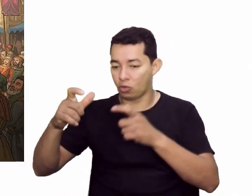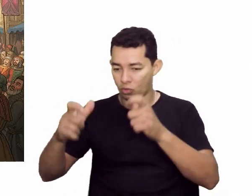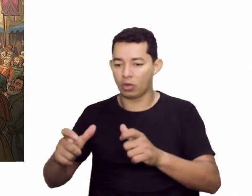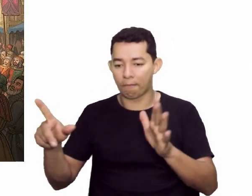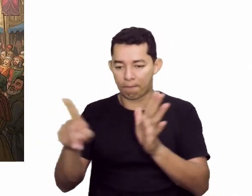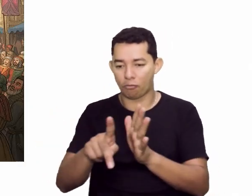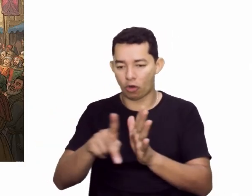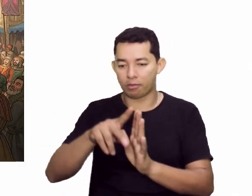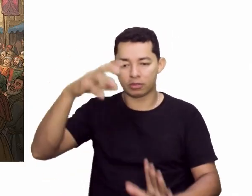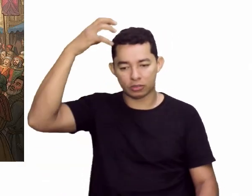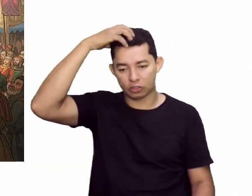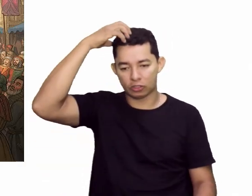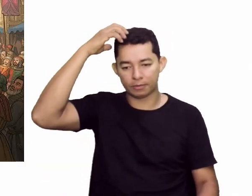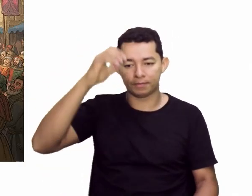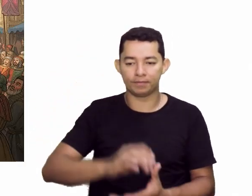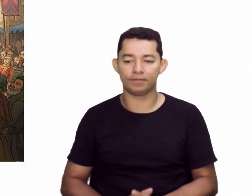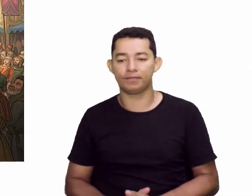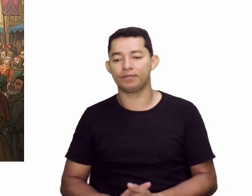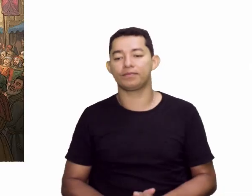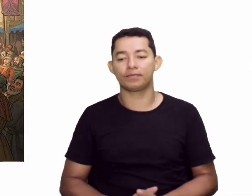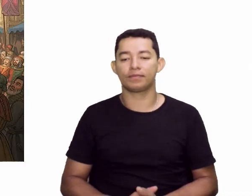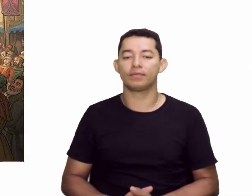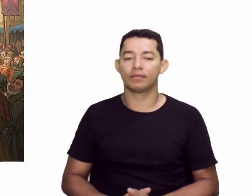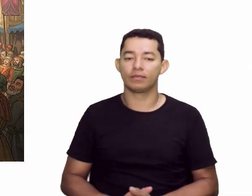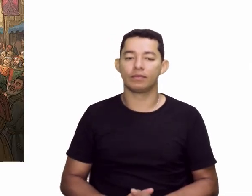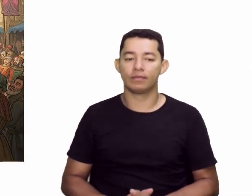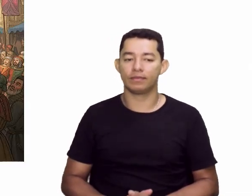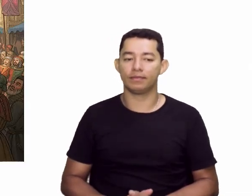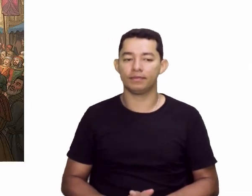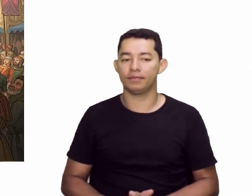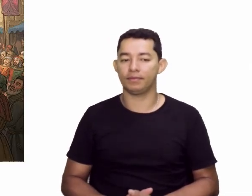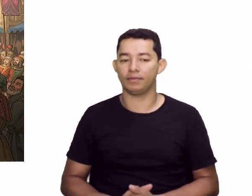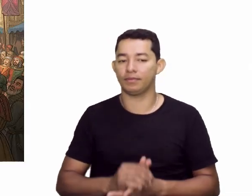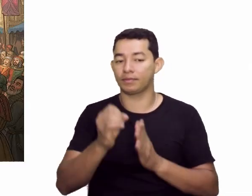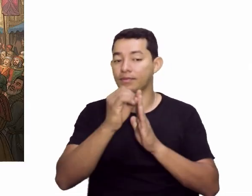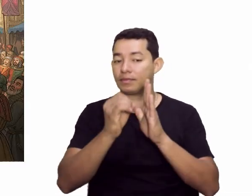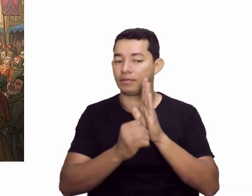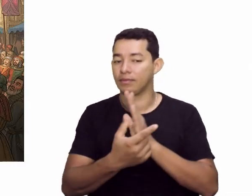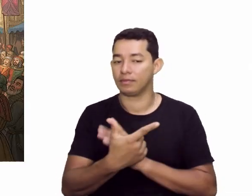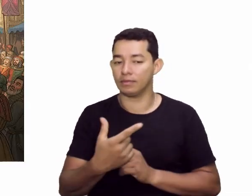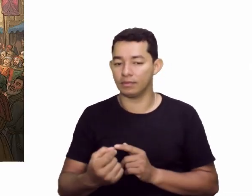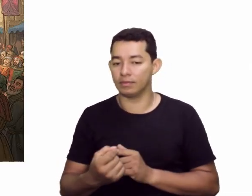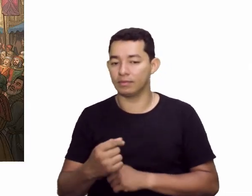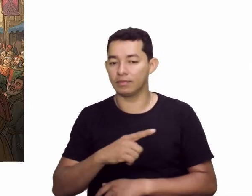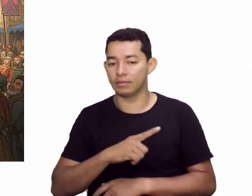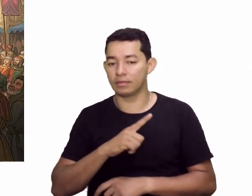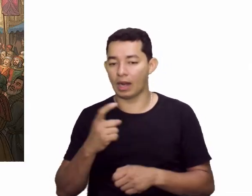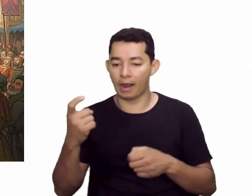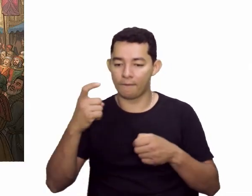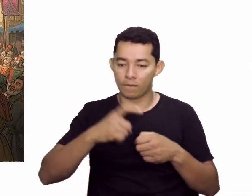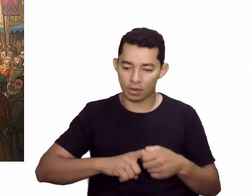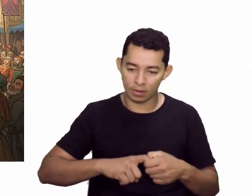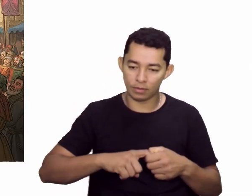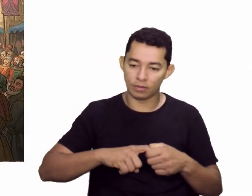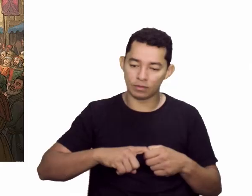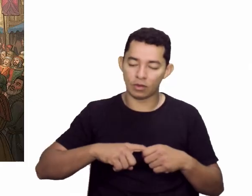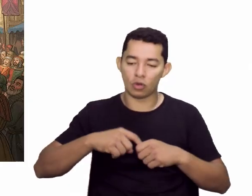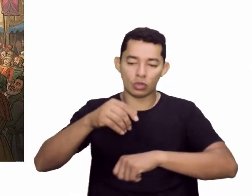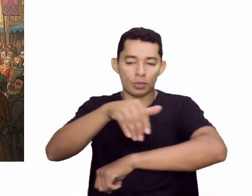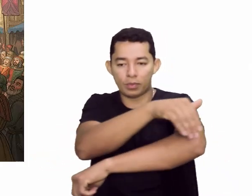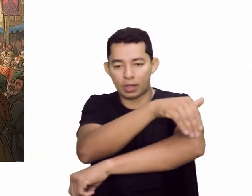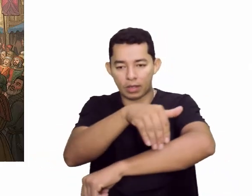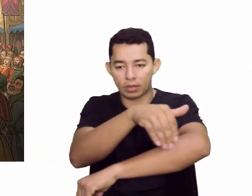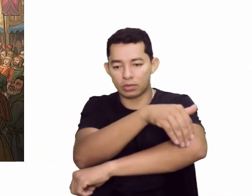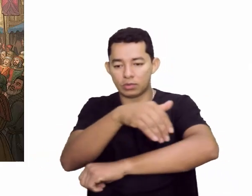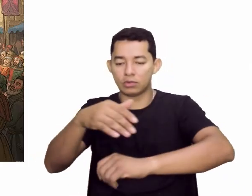espaços, algum empresário investe ali, não é isso? Então, no século XX tem um retorno aos espaços abertos,